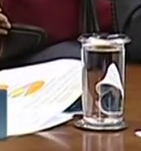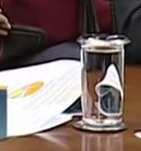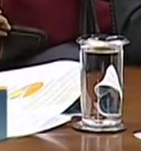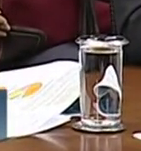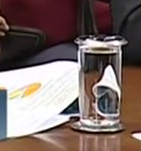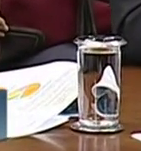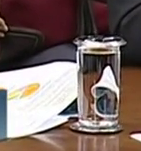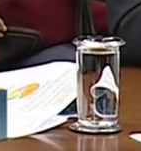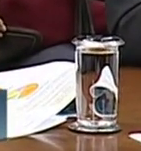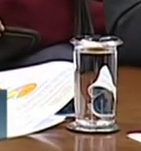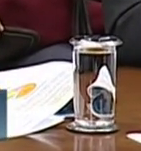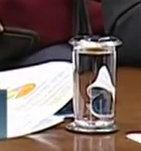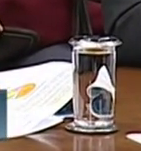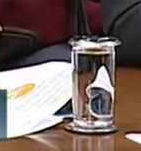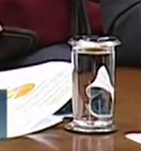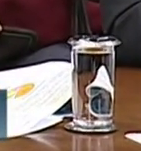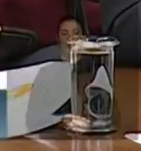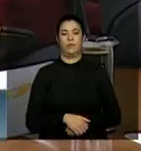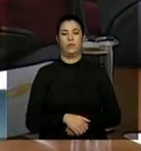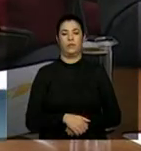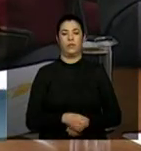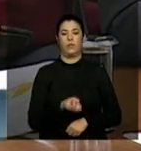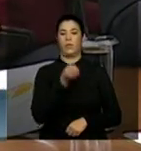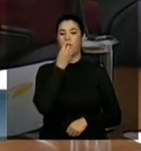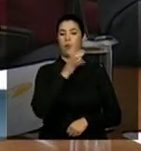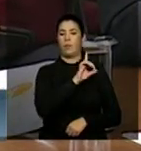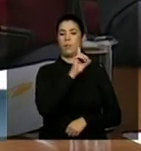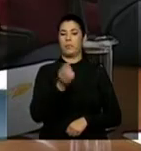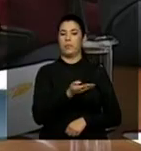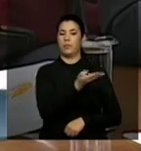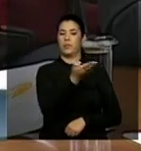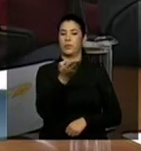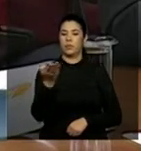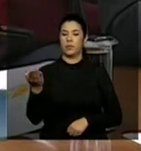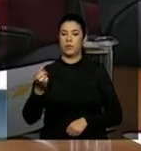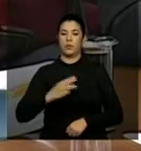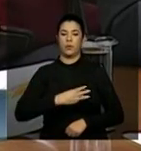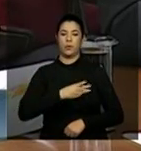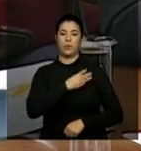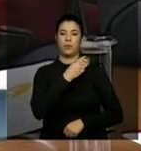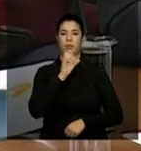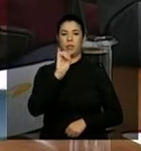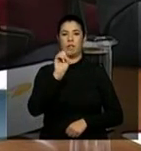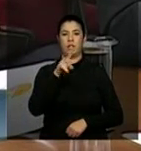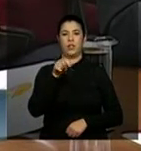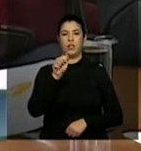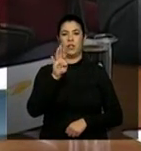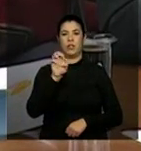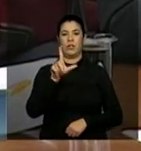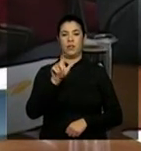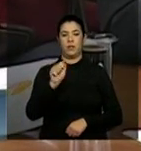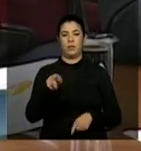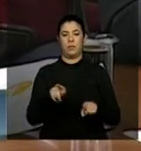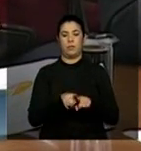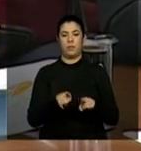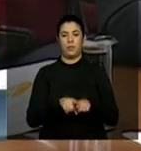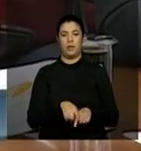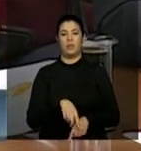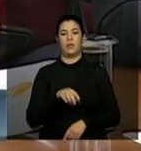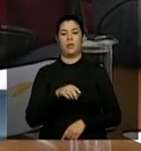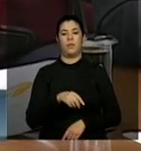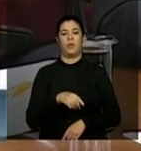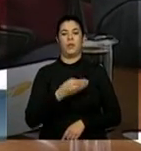Bom dia a todos. Bom dia, ministra Isabela, ministro Clécio, em especial nosso grande amigo e companheiro